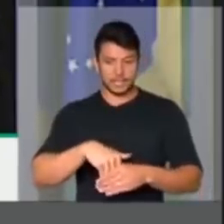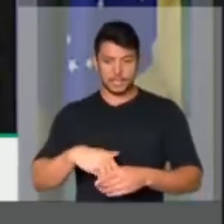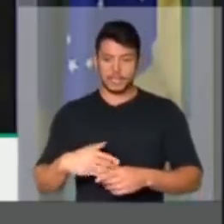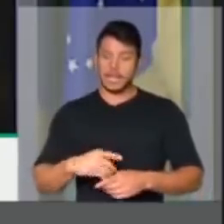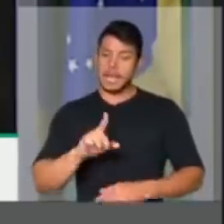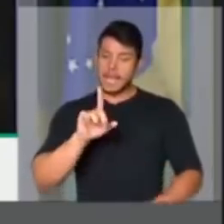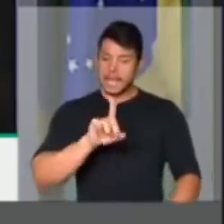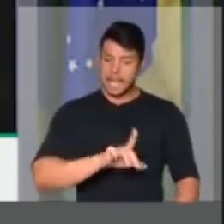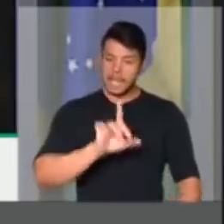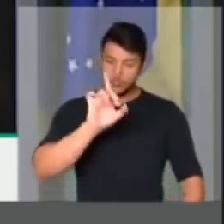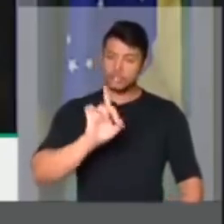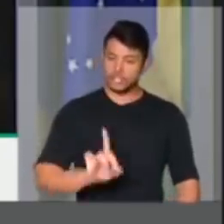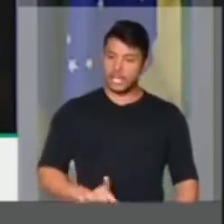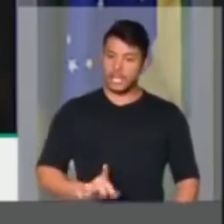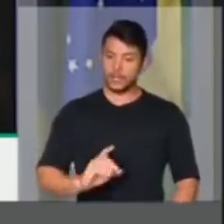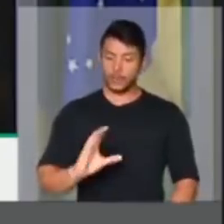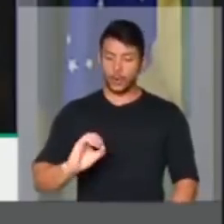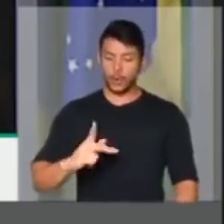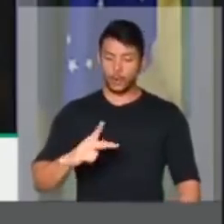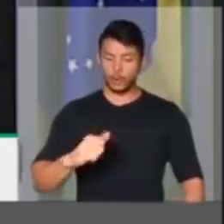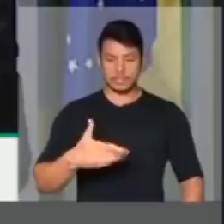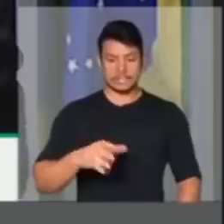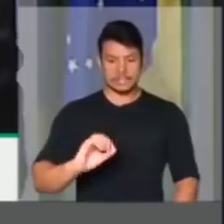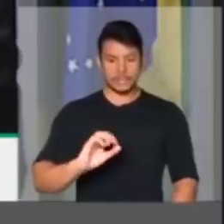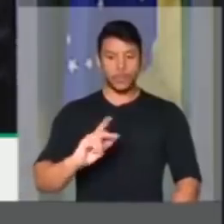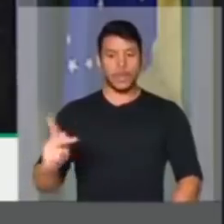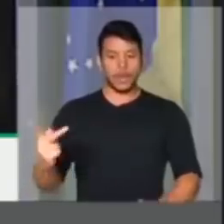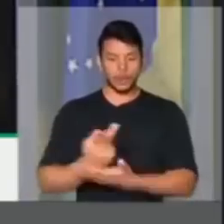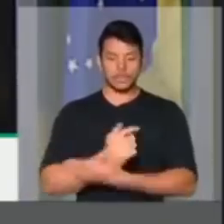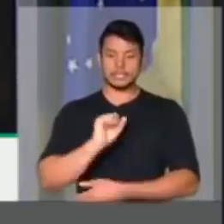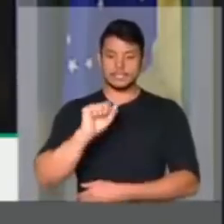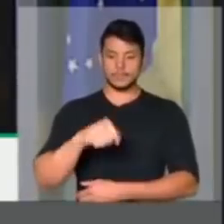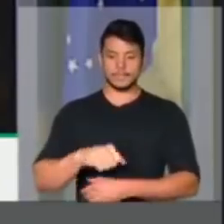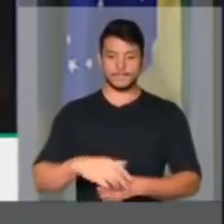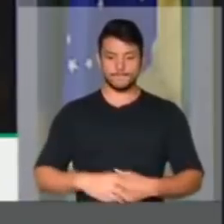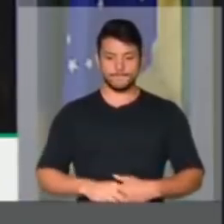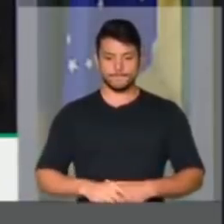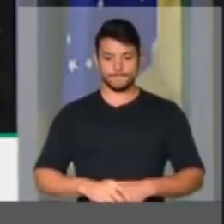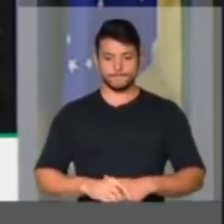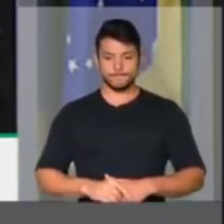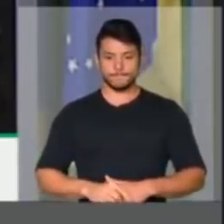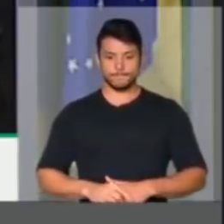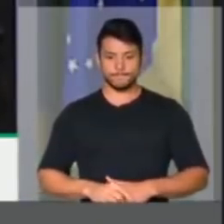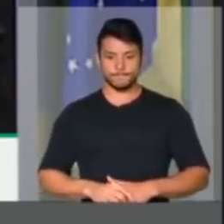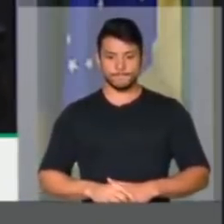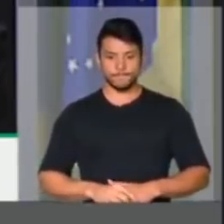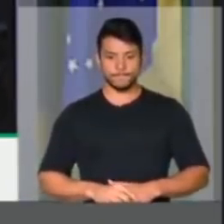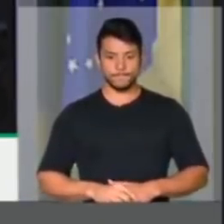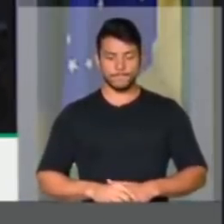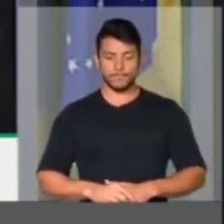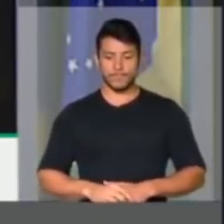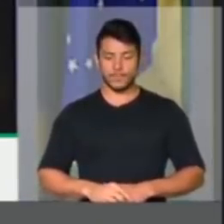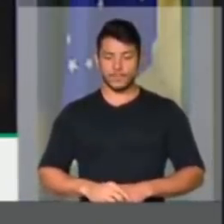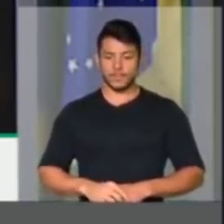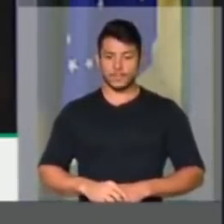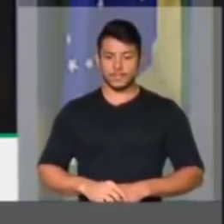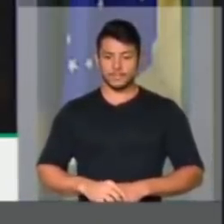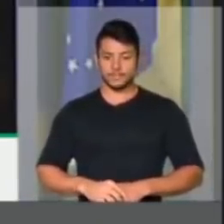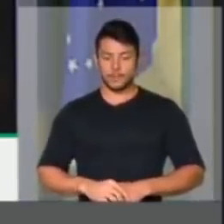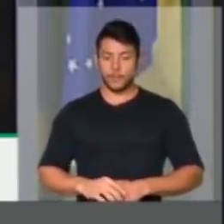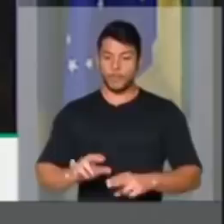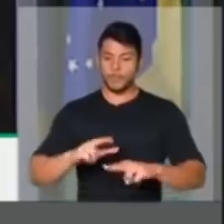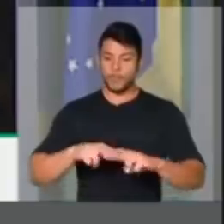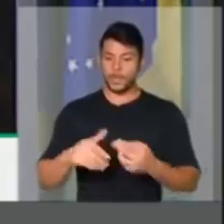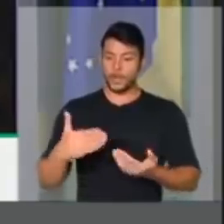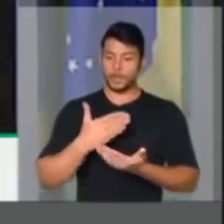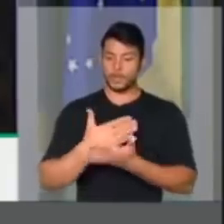da oposição foi exercido de uma forma irresponsável aqui no momento em que se